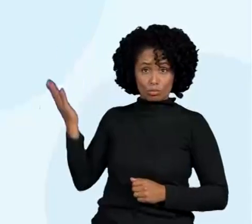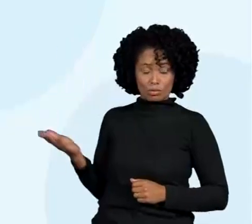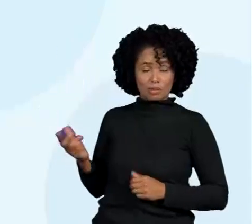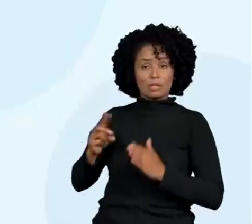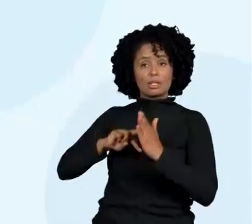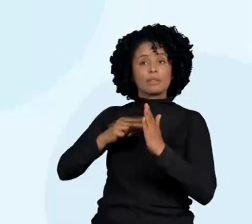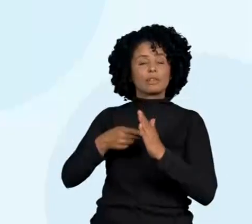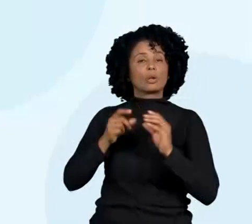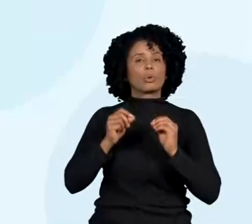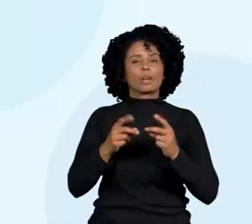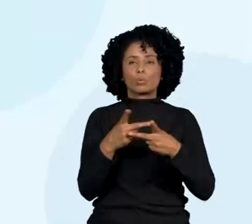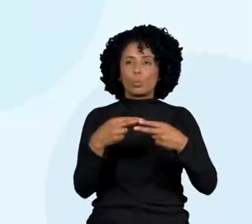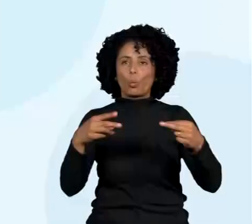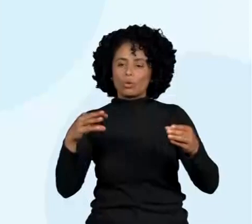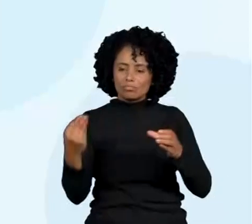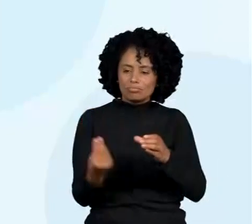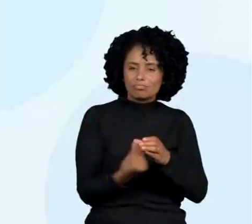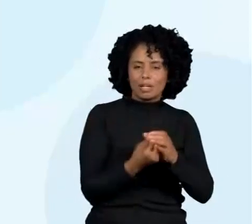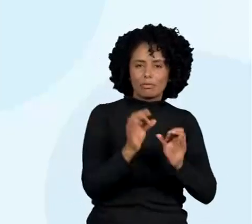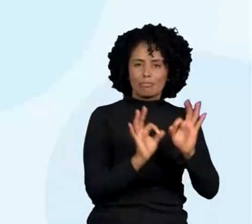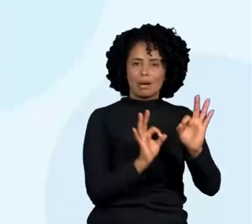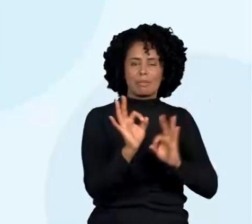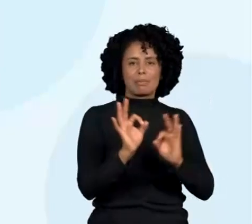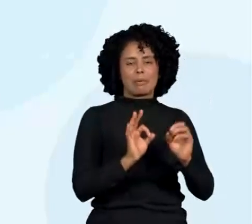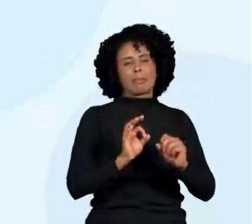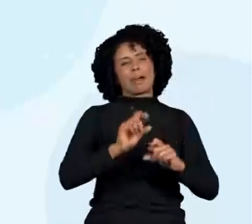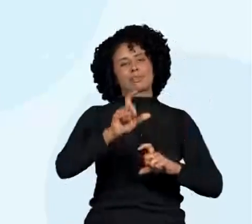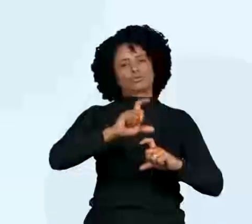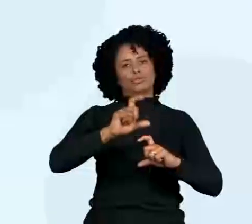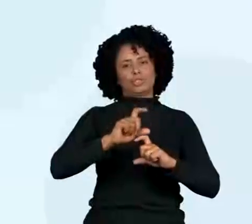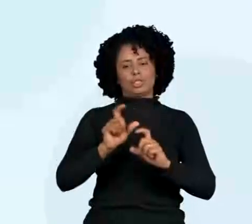que compõem a tirinha.